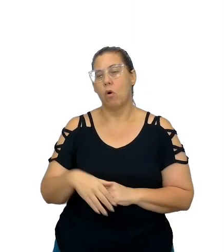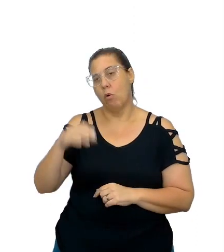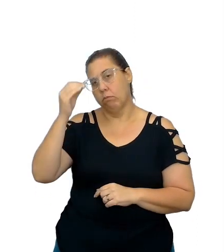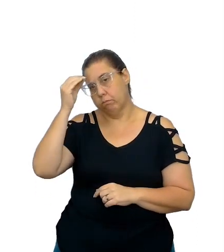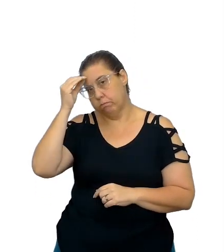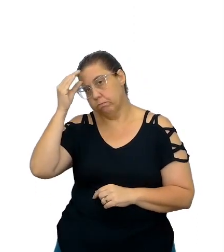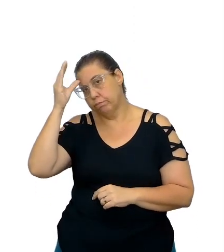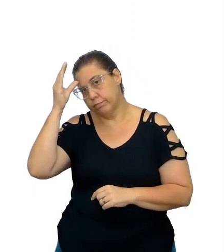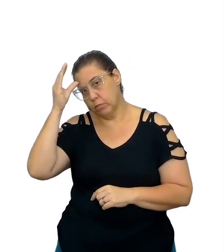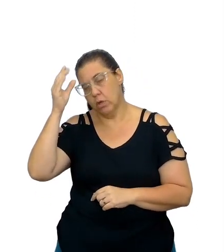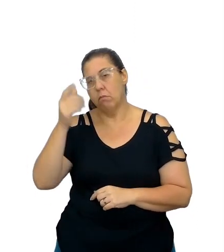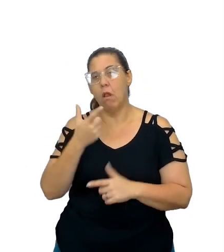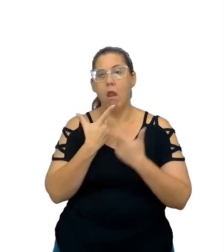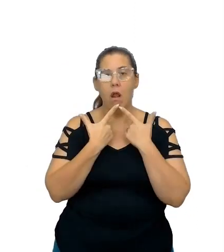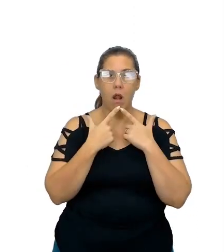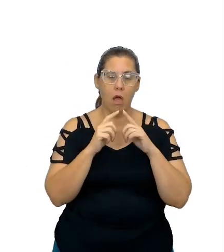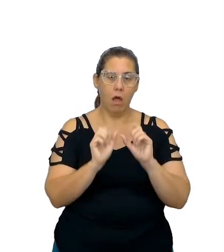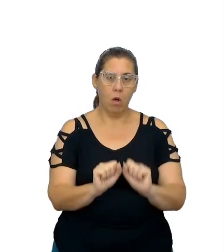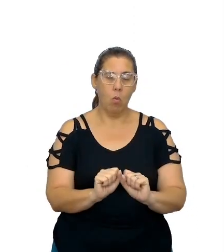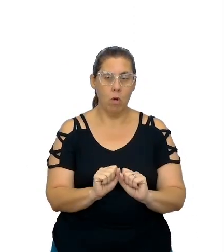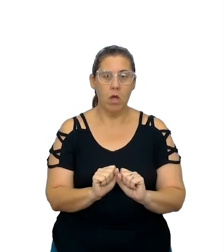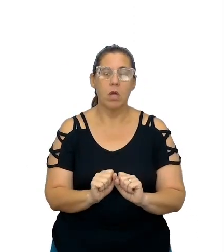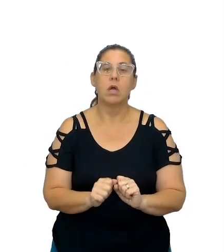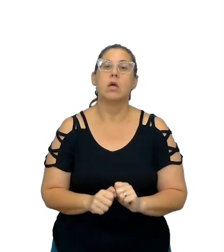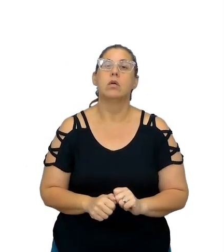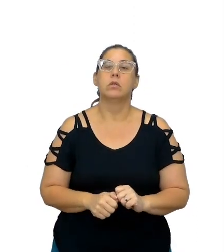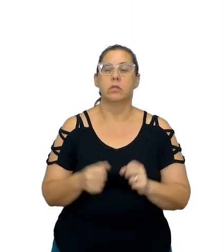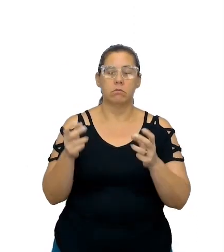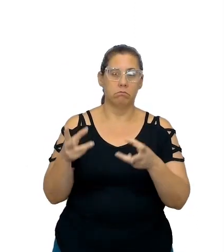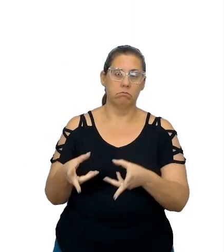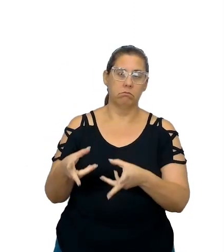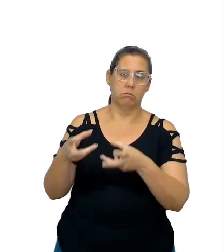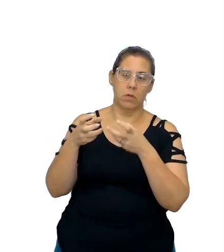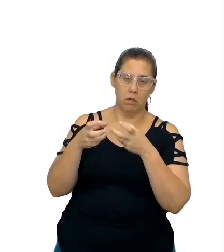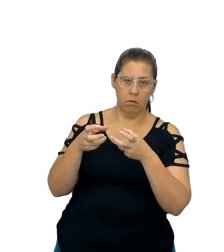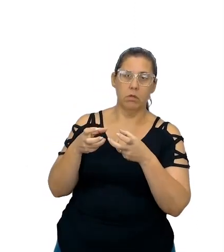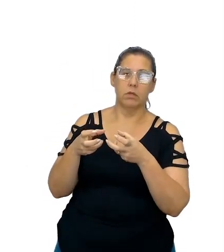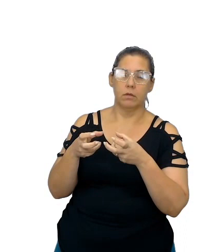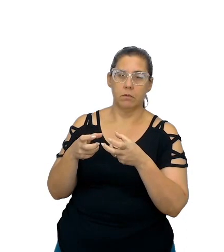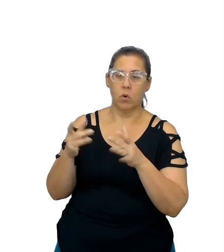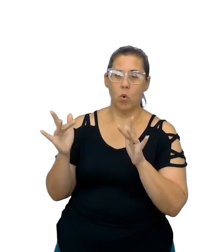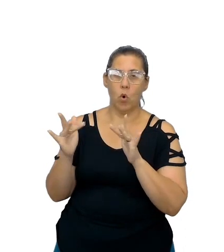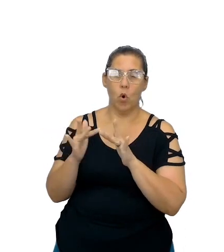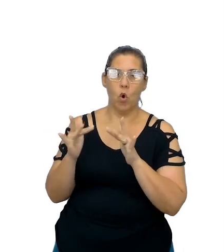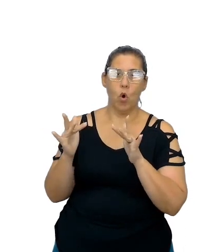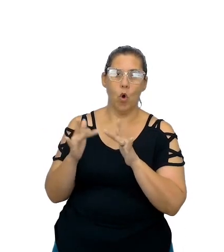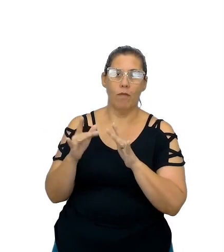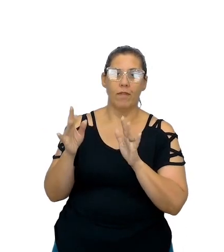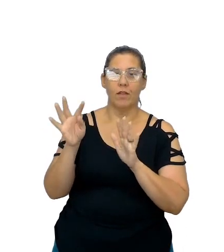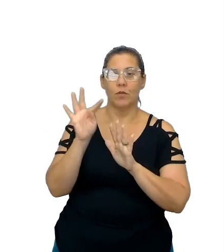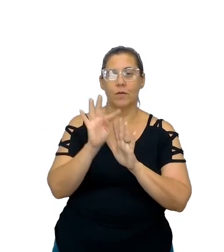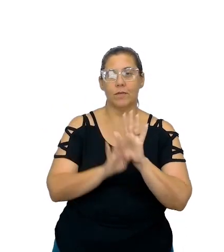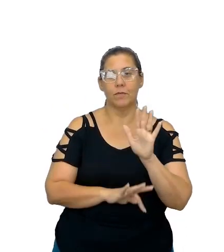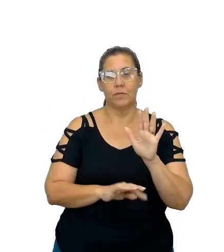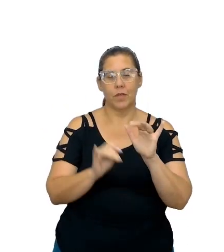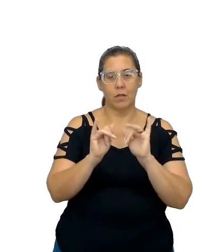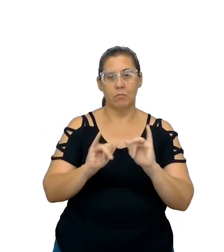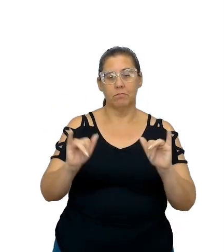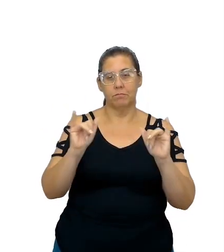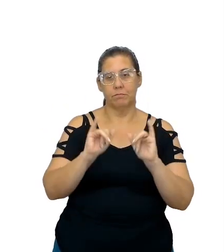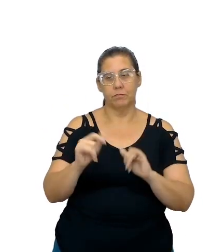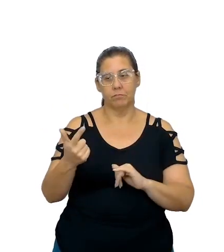linguístico direcionado, olhar mais crítico e perceptivo no contato com os textos e discursos, entre